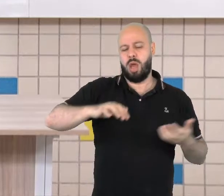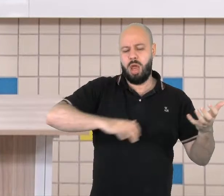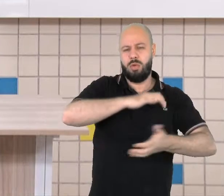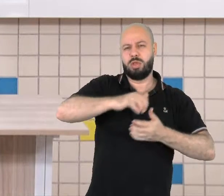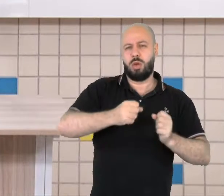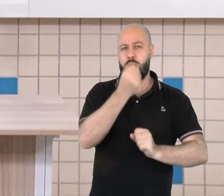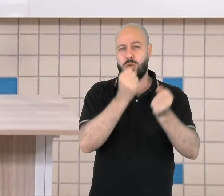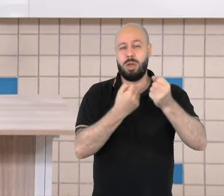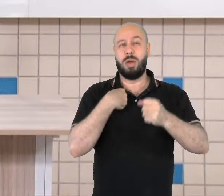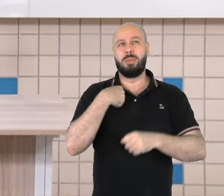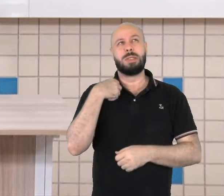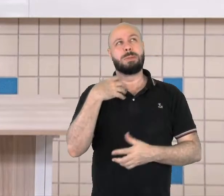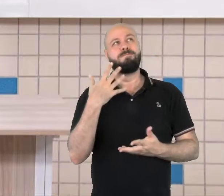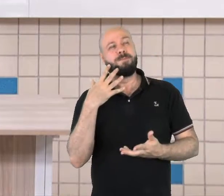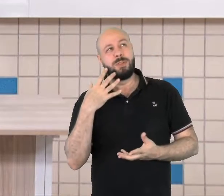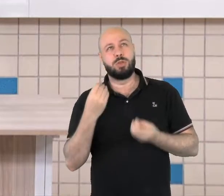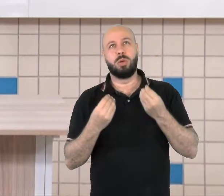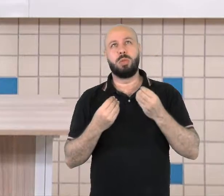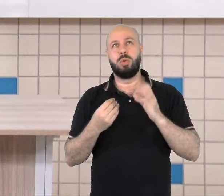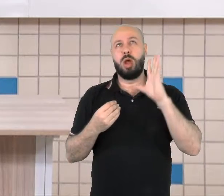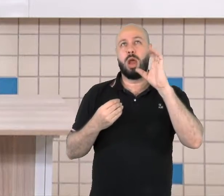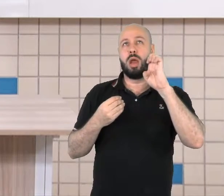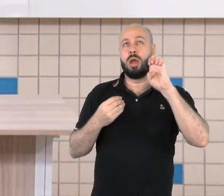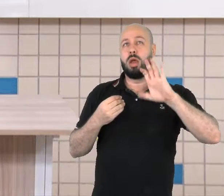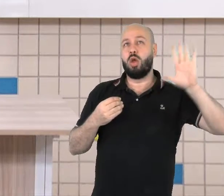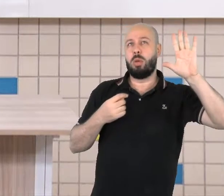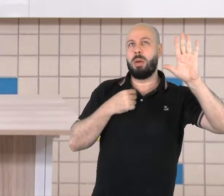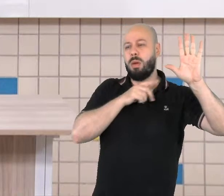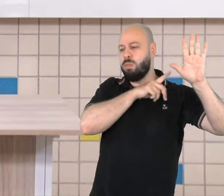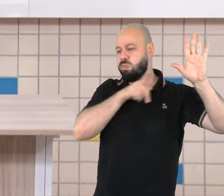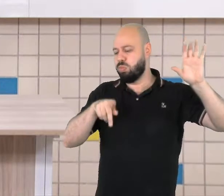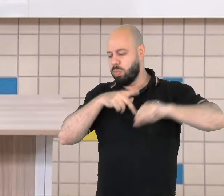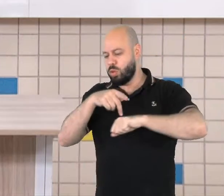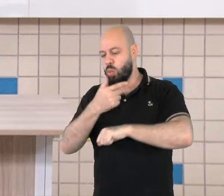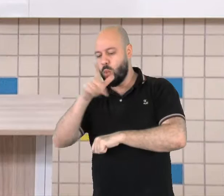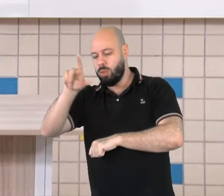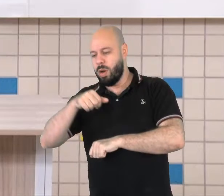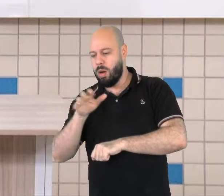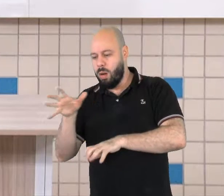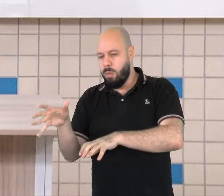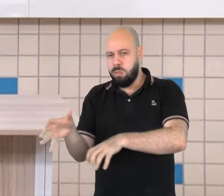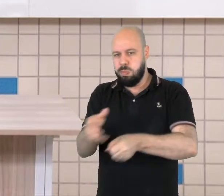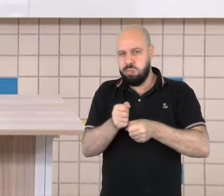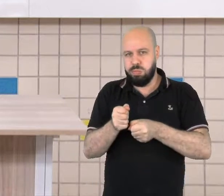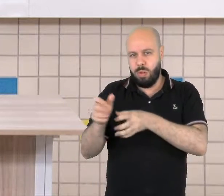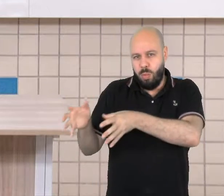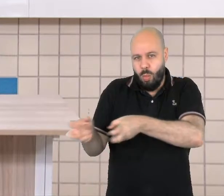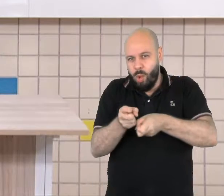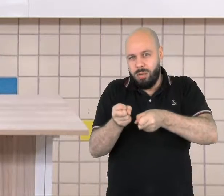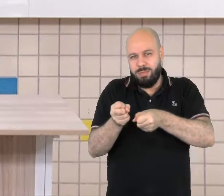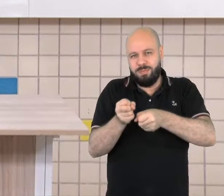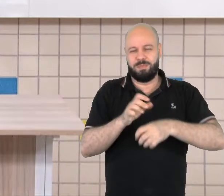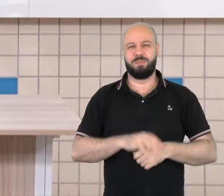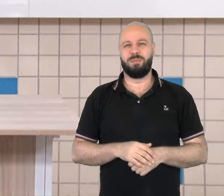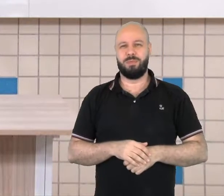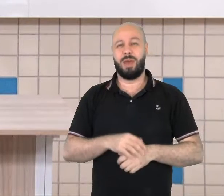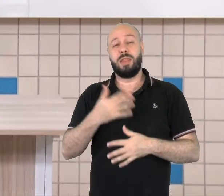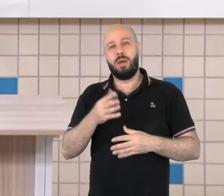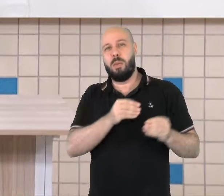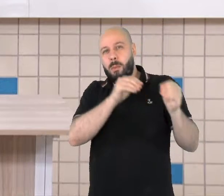vão para outros países desenvolver. É como eu já falei para vocês nas aulas passadas. O